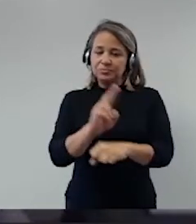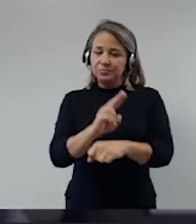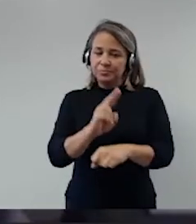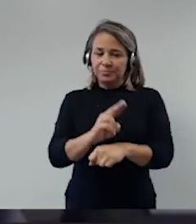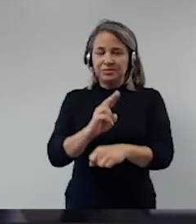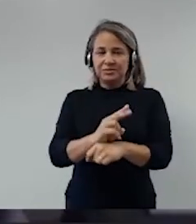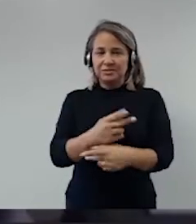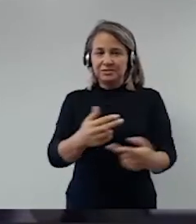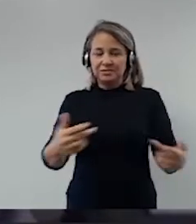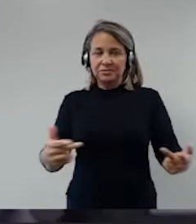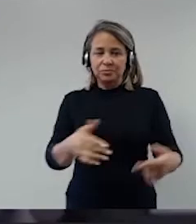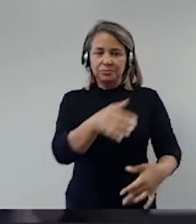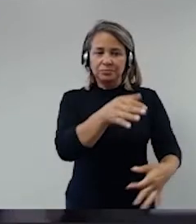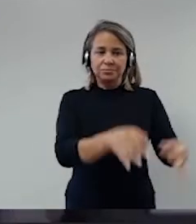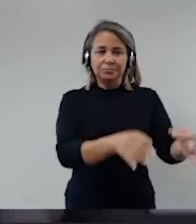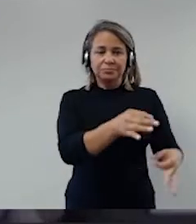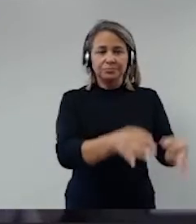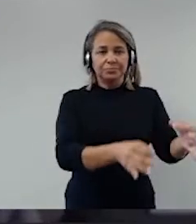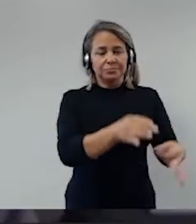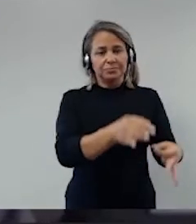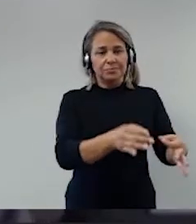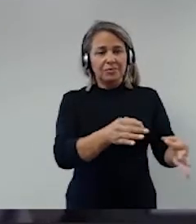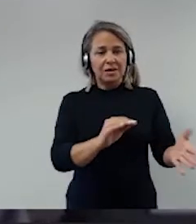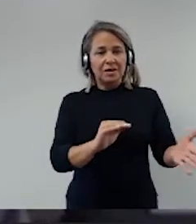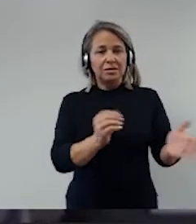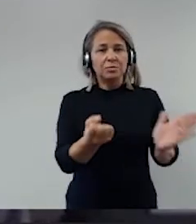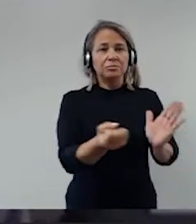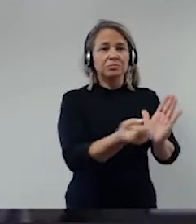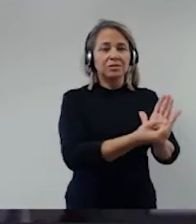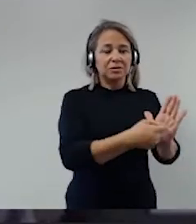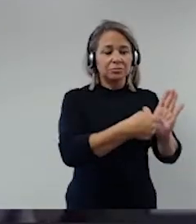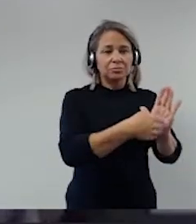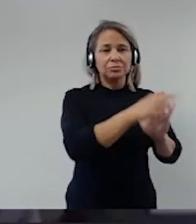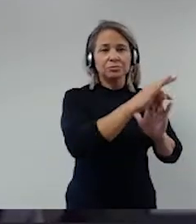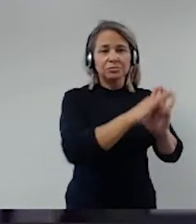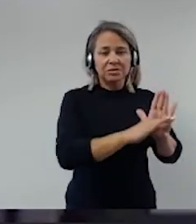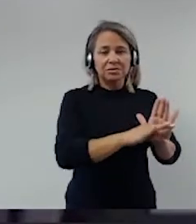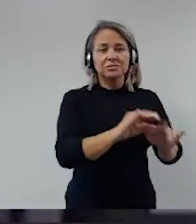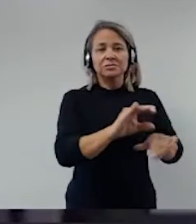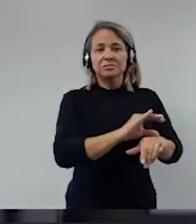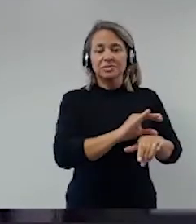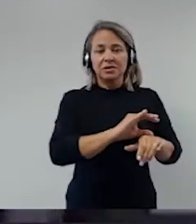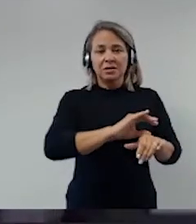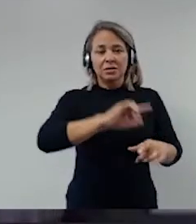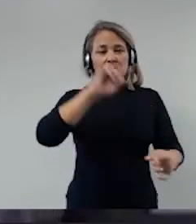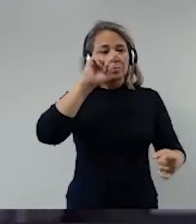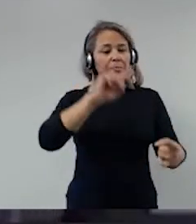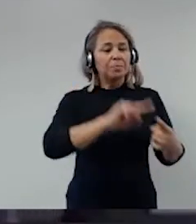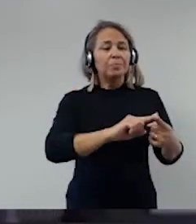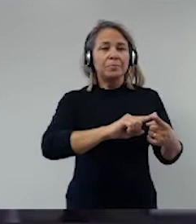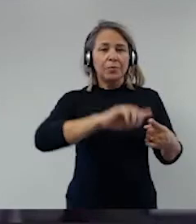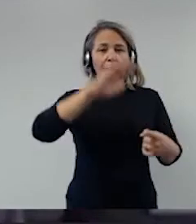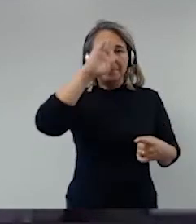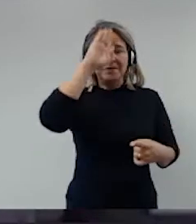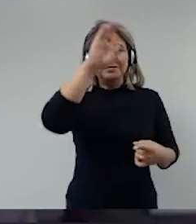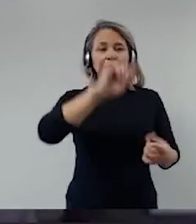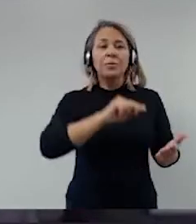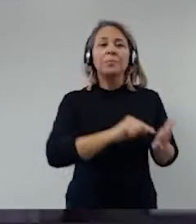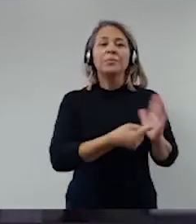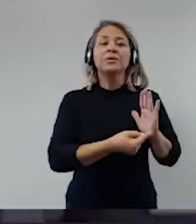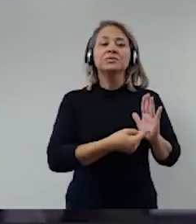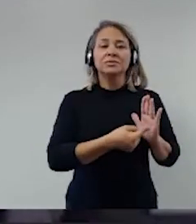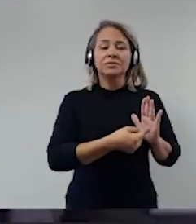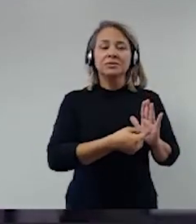bens jurídicos fixados no texto constitucional, que o ponto principal é a preservação da dignidade da